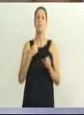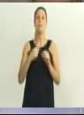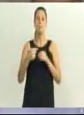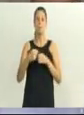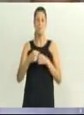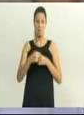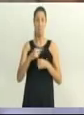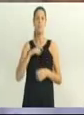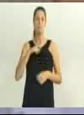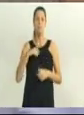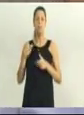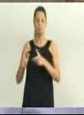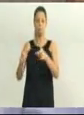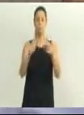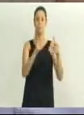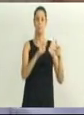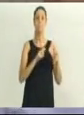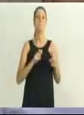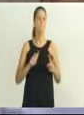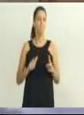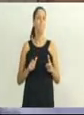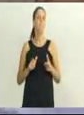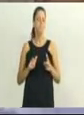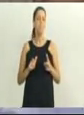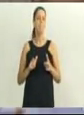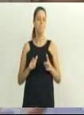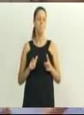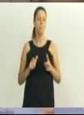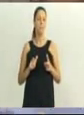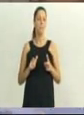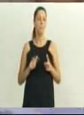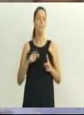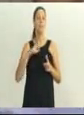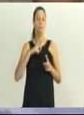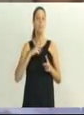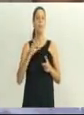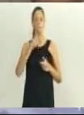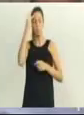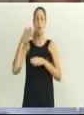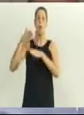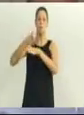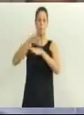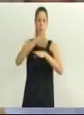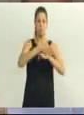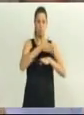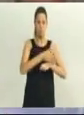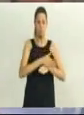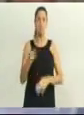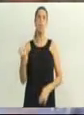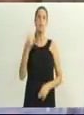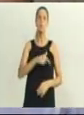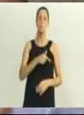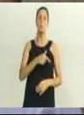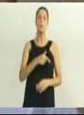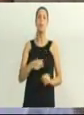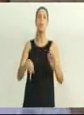que são muito melhores frequentados do que a escória